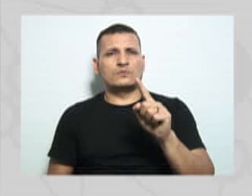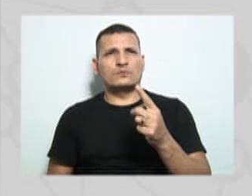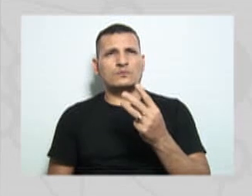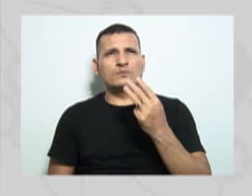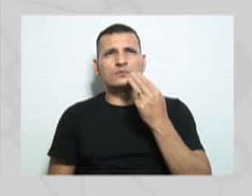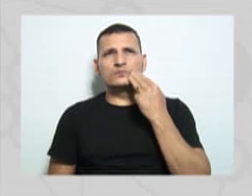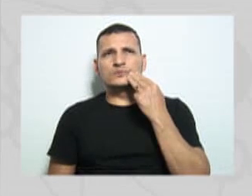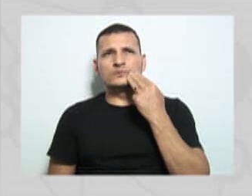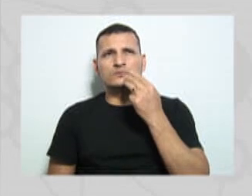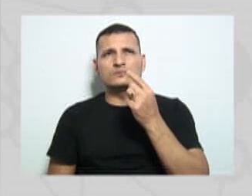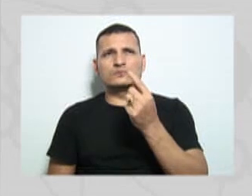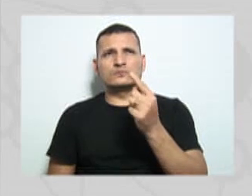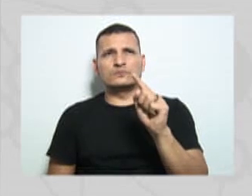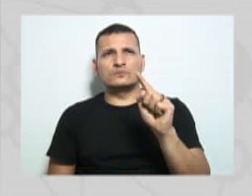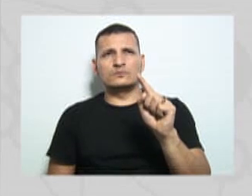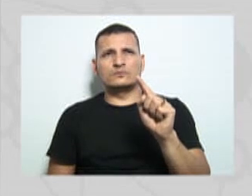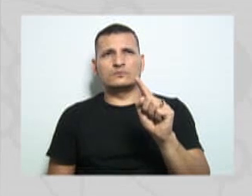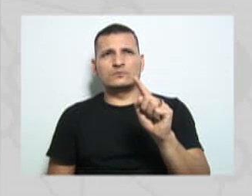1.141.647 e